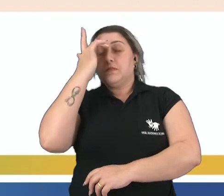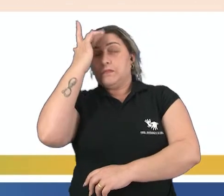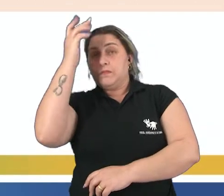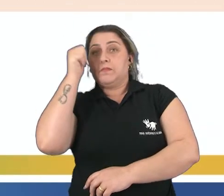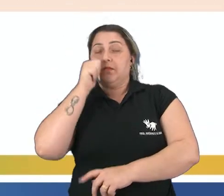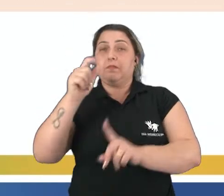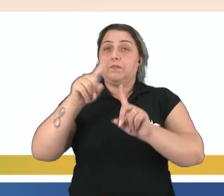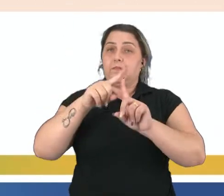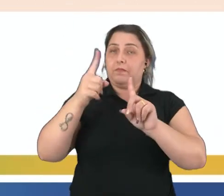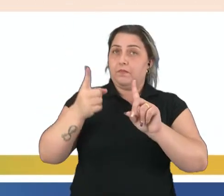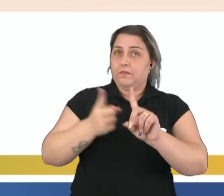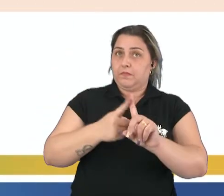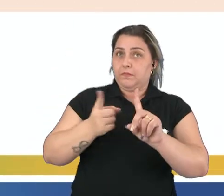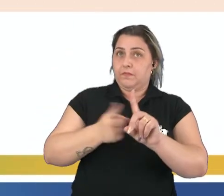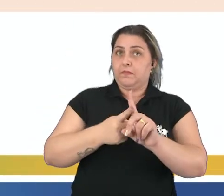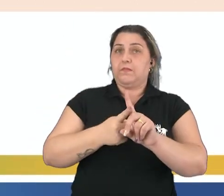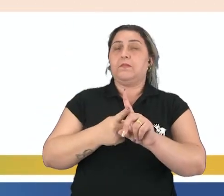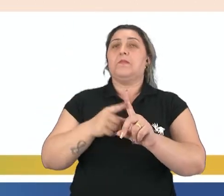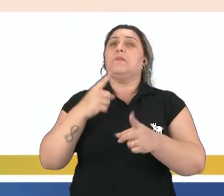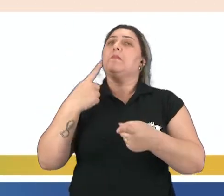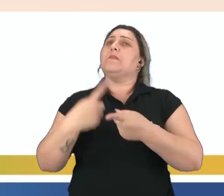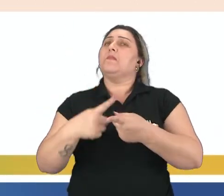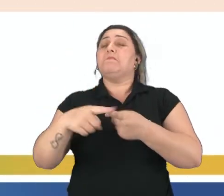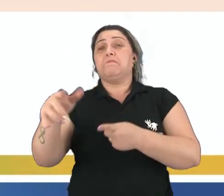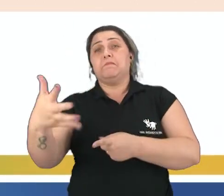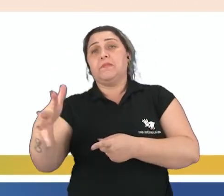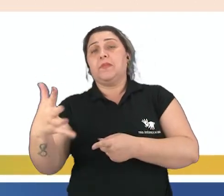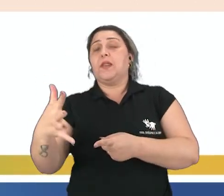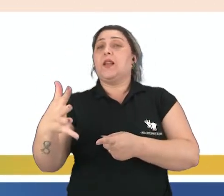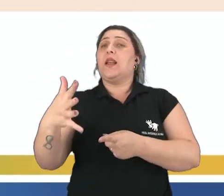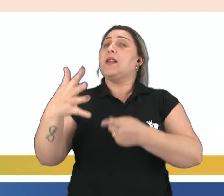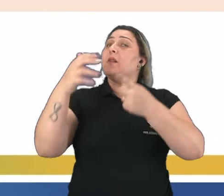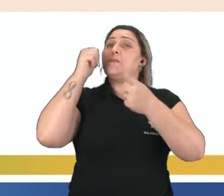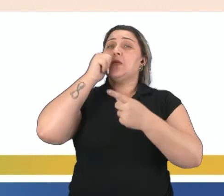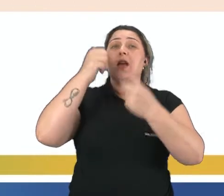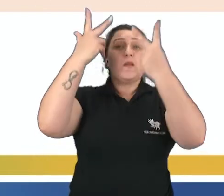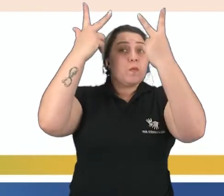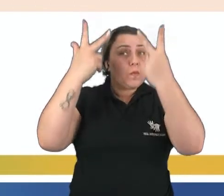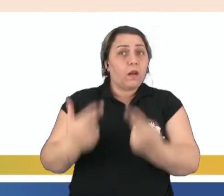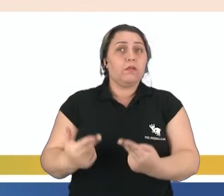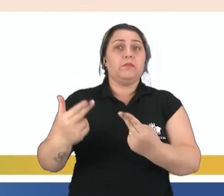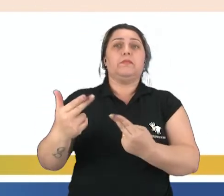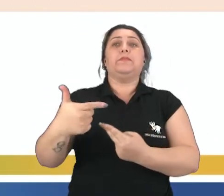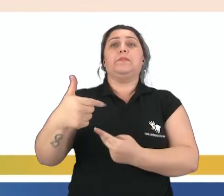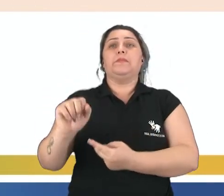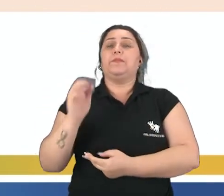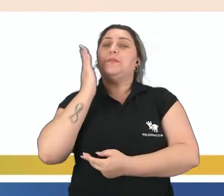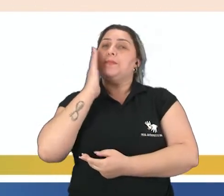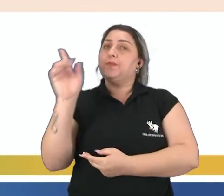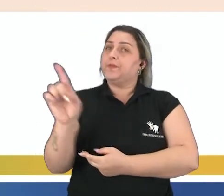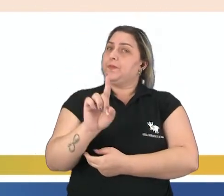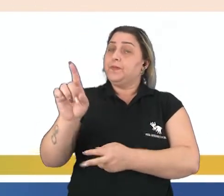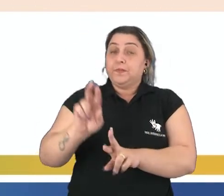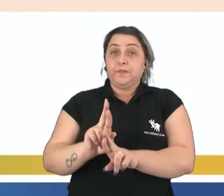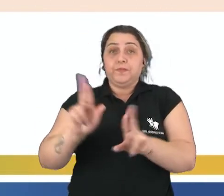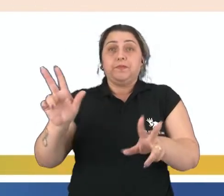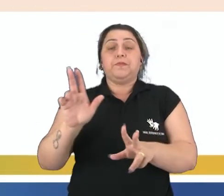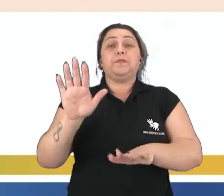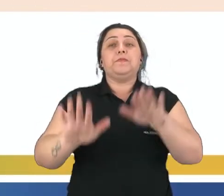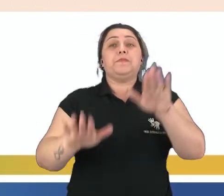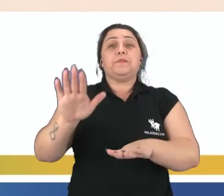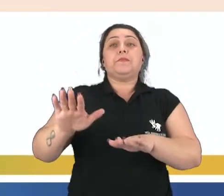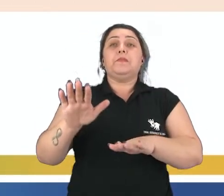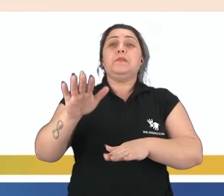um destaque para esse ocorre em média, porque nem todas as mulheres obrigatoriamente vão cumprir esse ciclo a cada